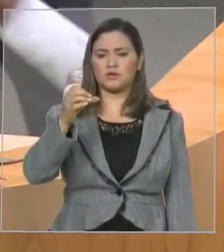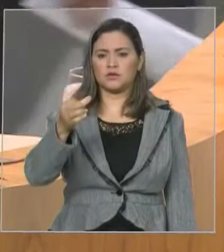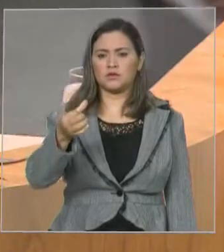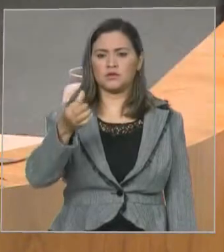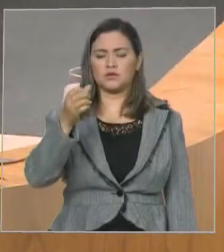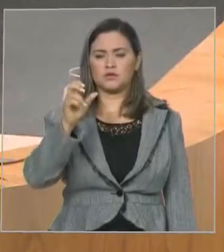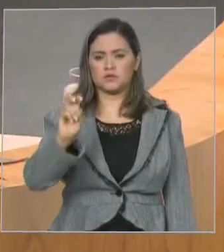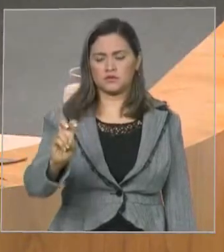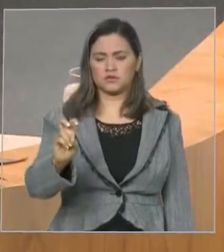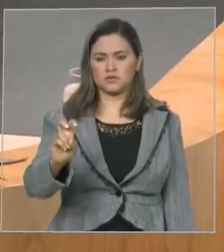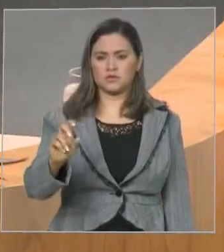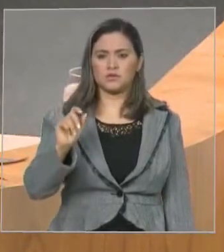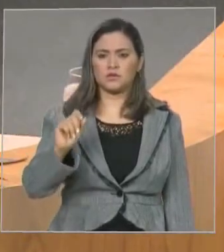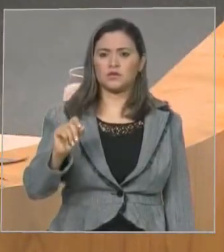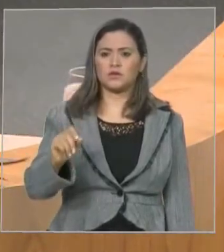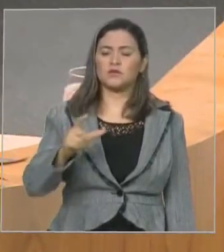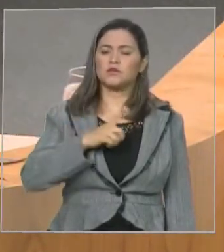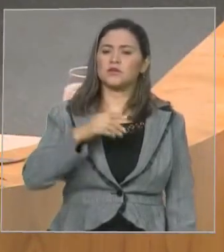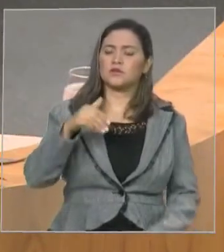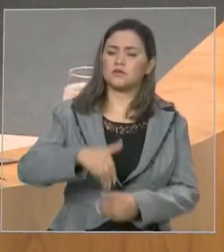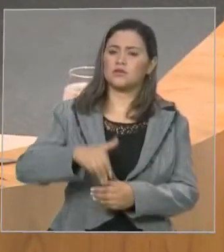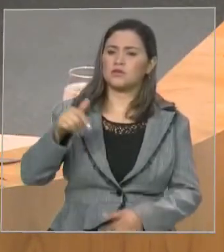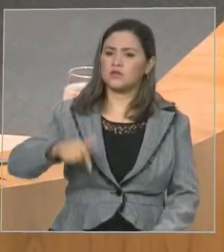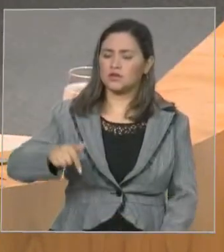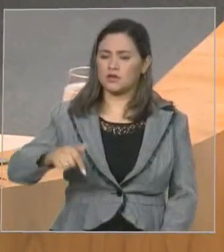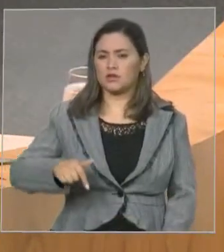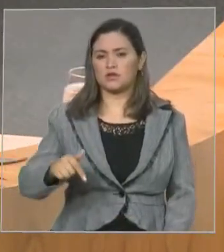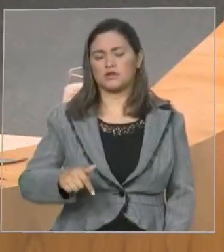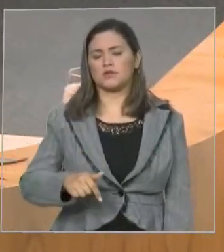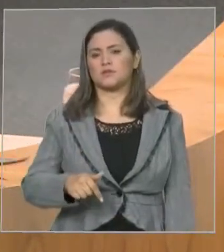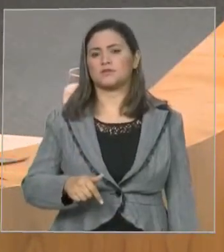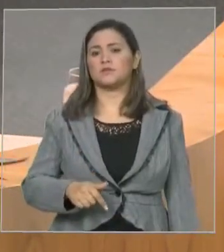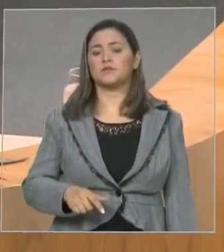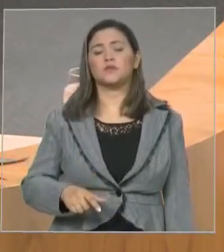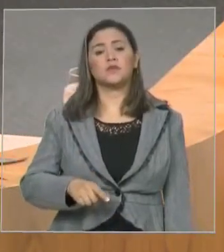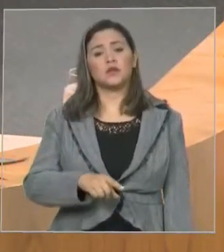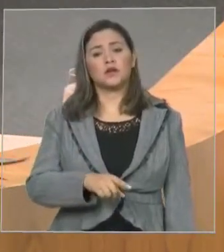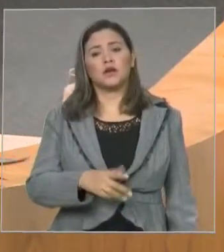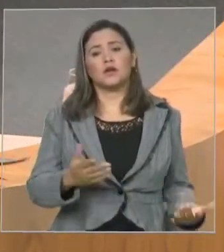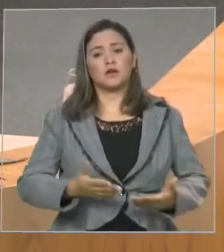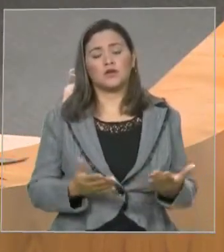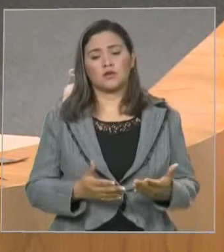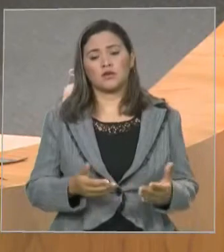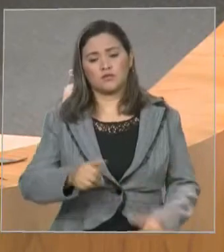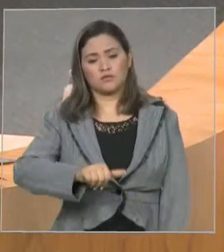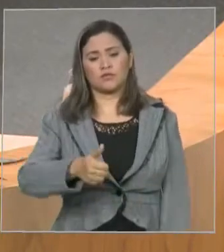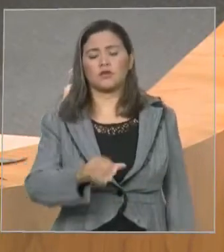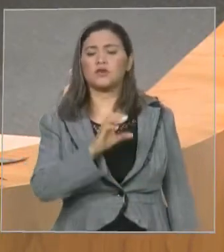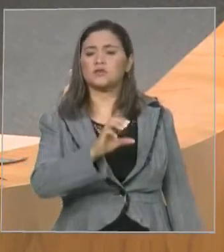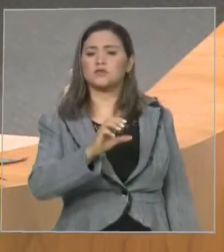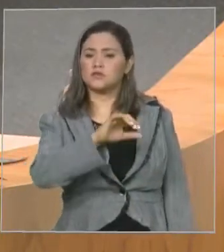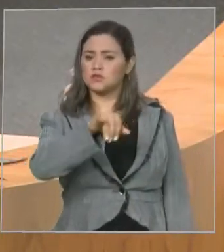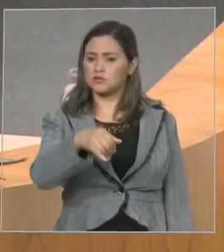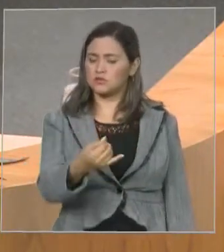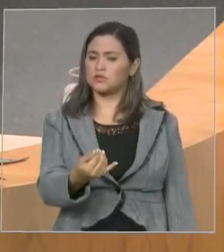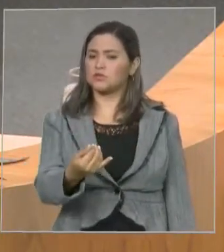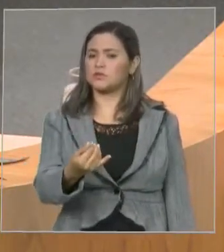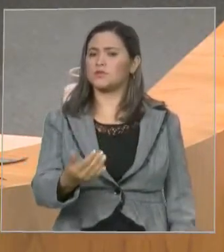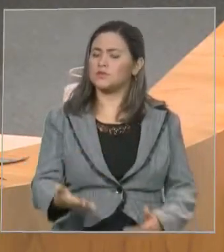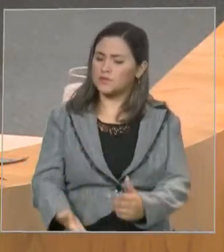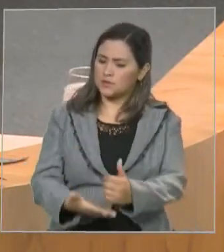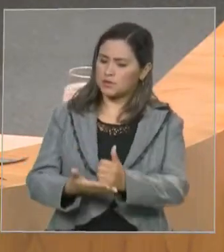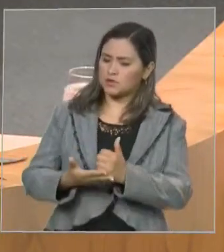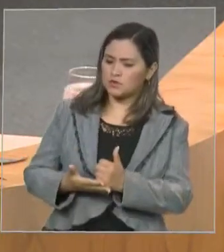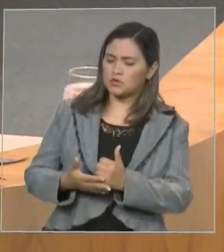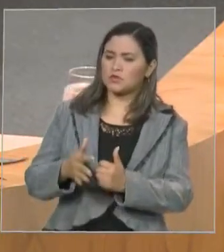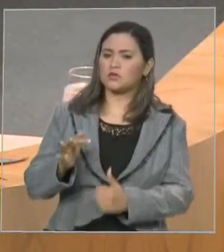por esta casa, pelo plenário desta casa. Está na Comissão de Constituição e Justiça. E aqui com o apoio do consultor Flávio, com